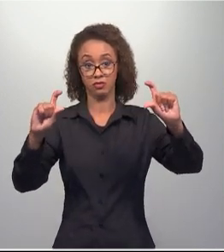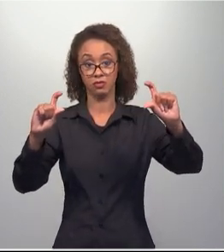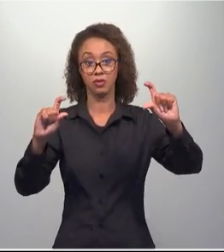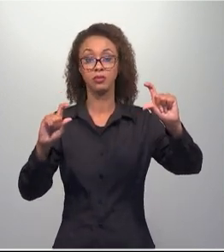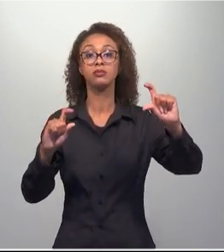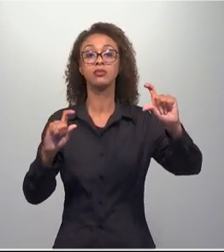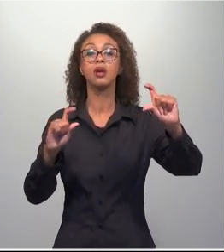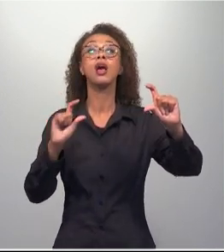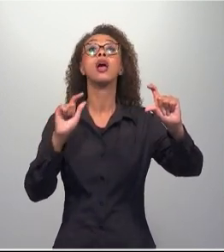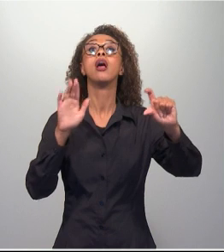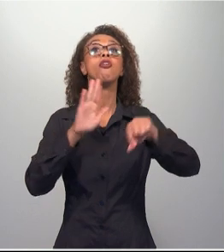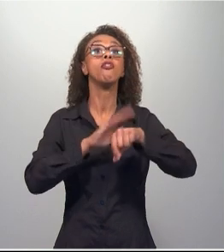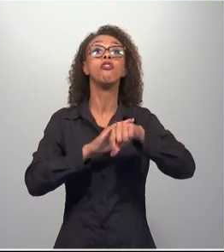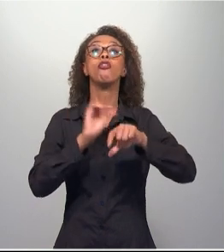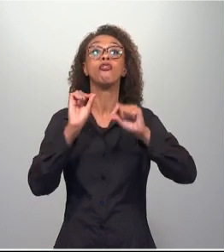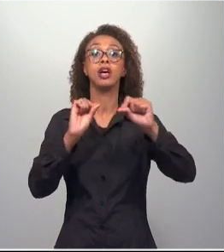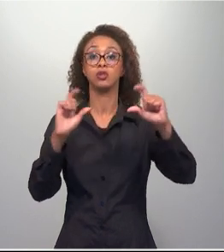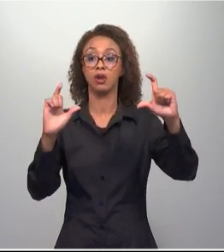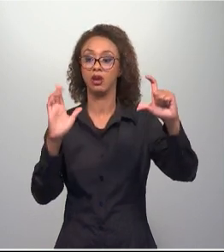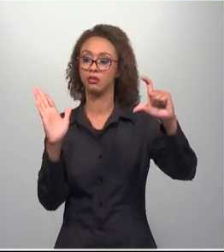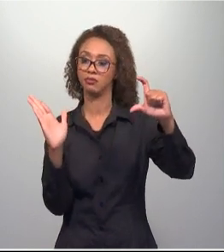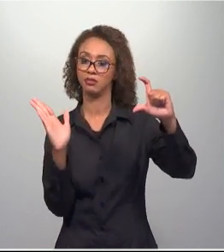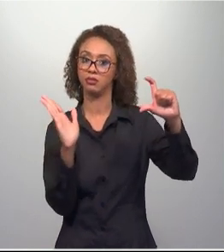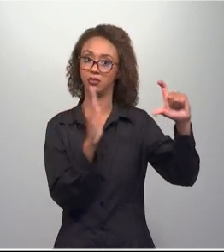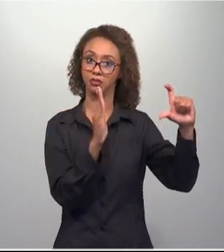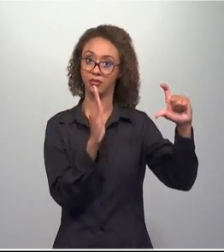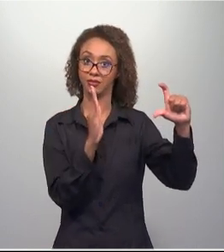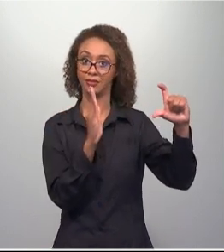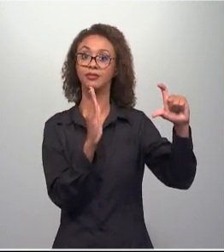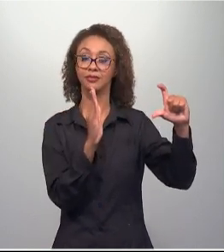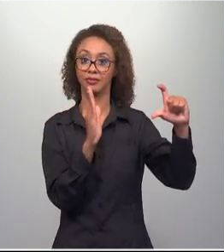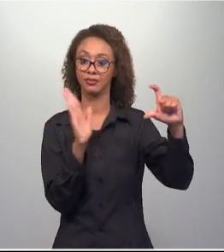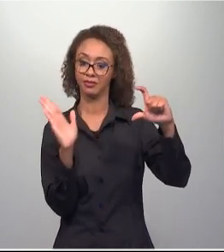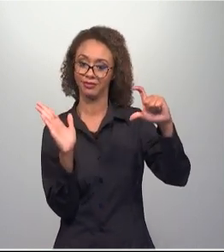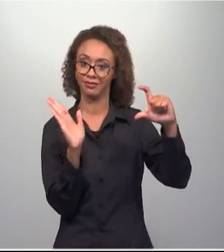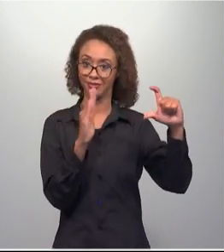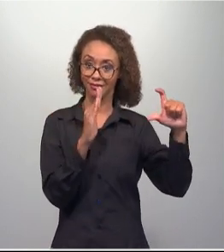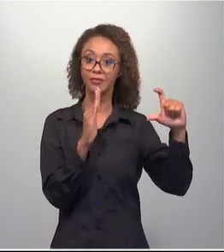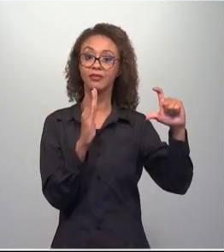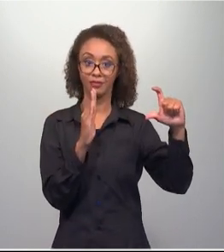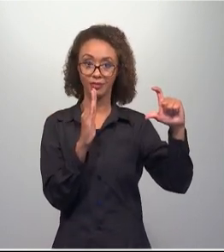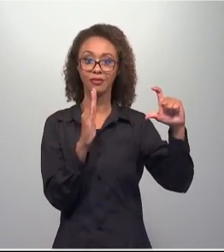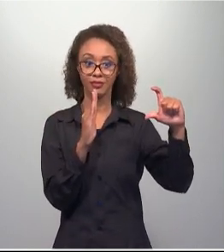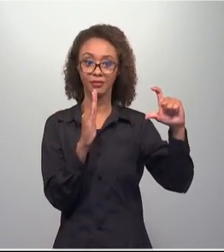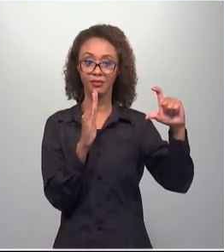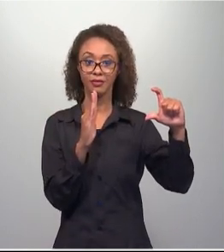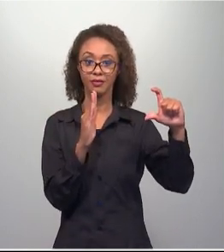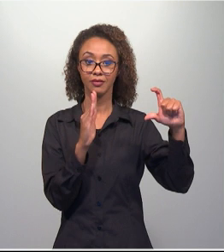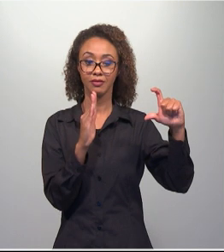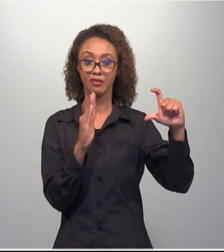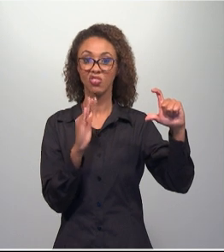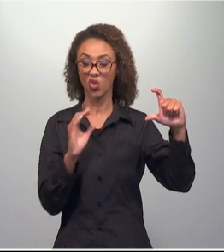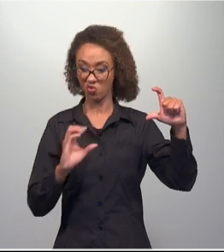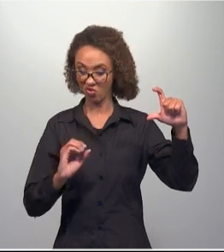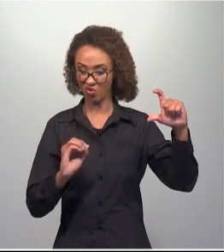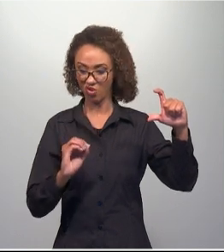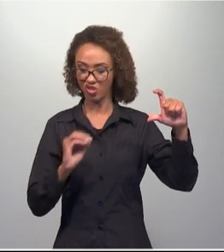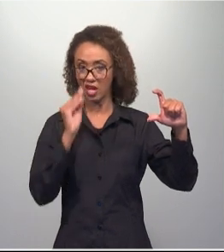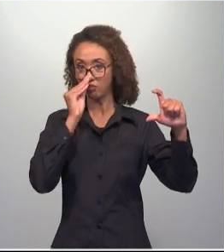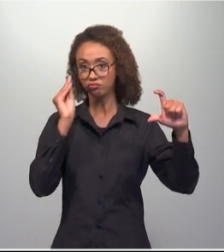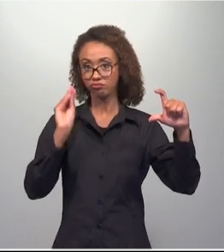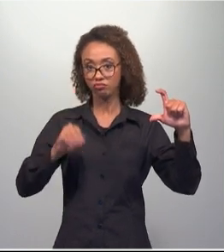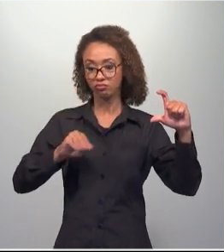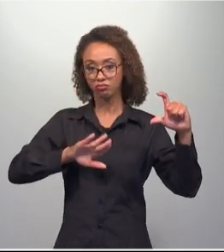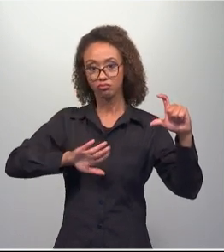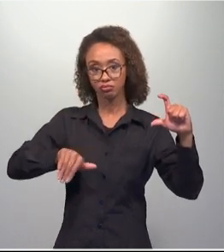casa direita e somo com esse desprezo ou menos significativo e somos simplesmente